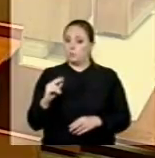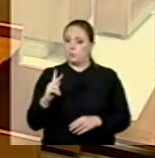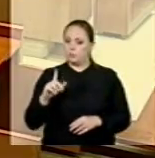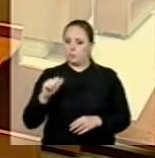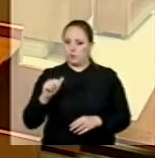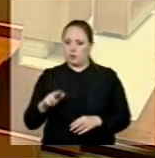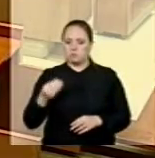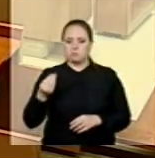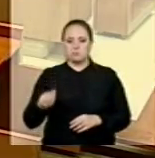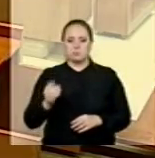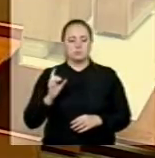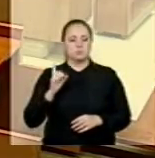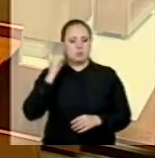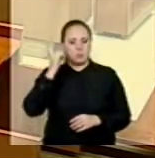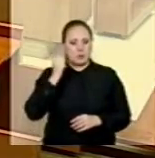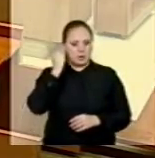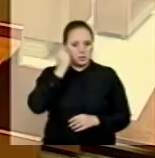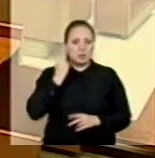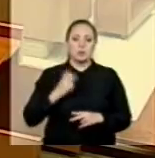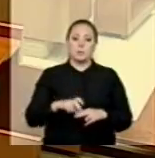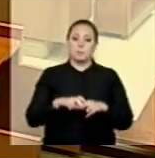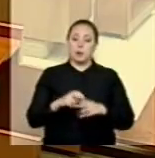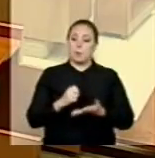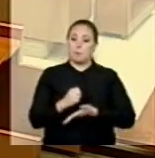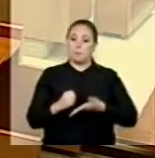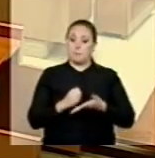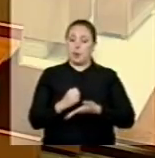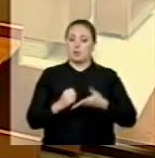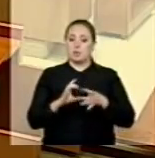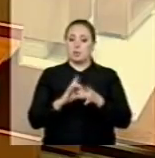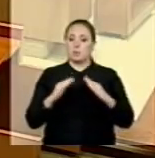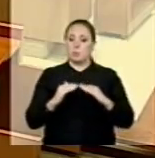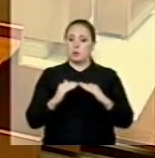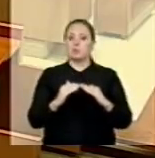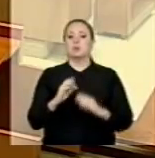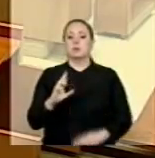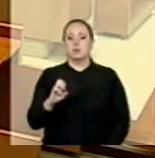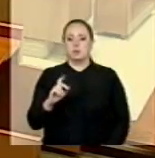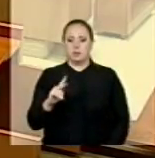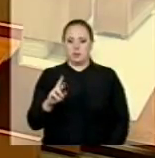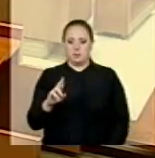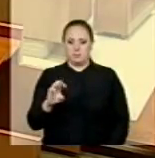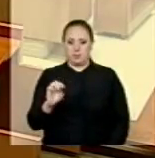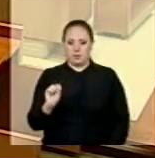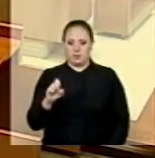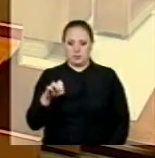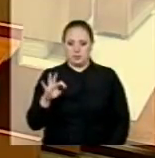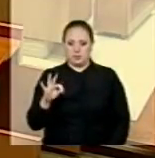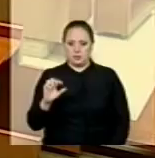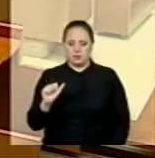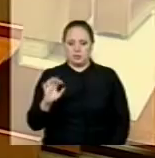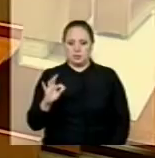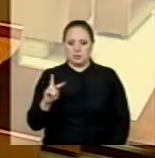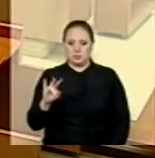parlamentares, base da democracia representativa. O sistema é amplo